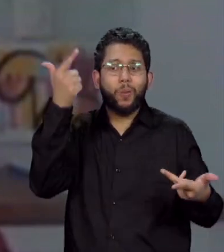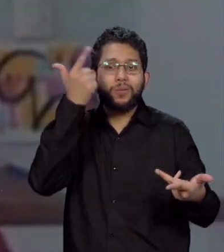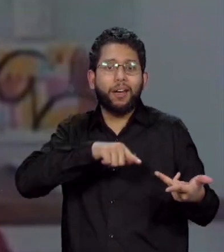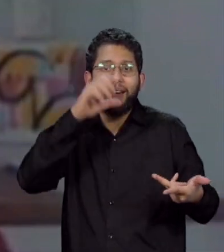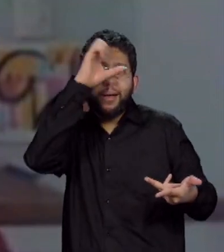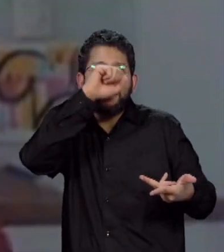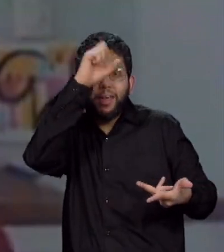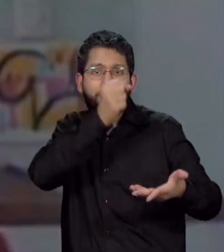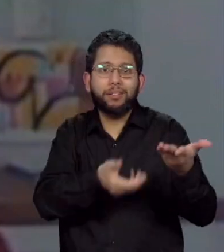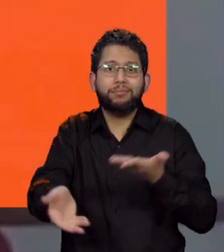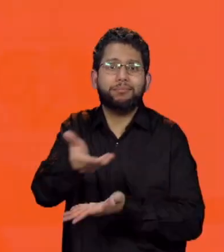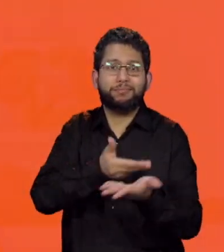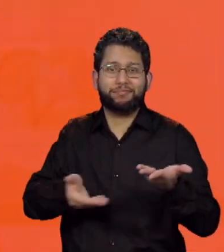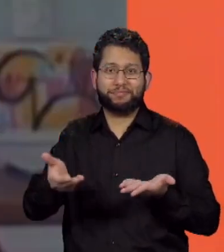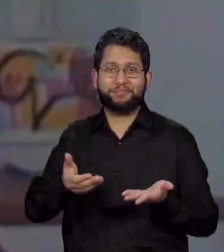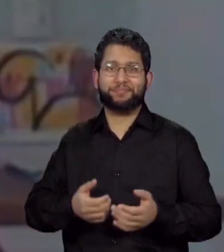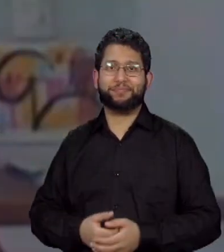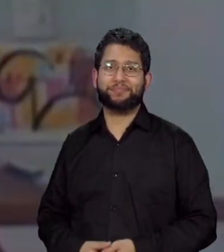fórum possibilita.